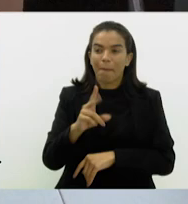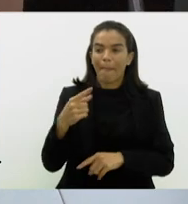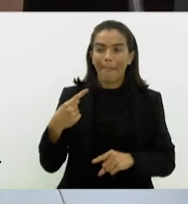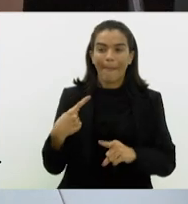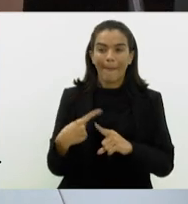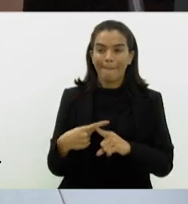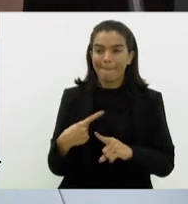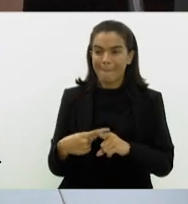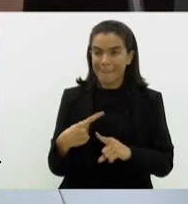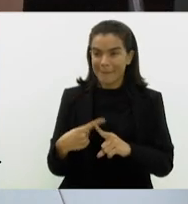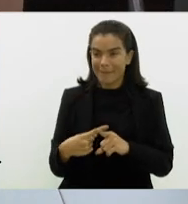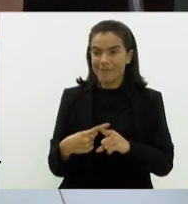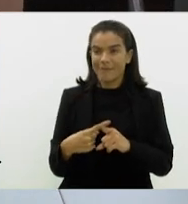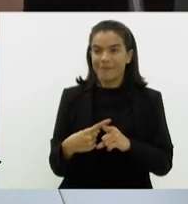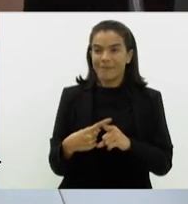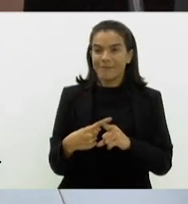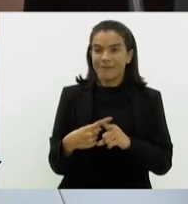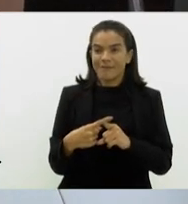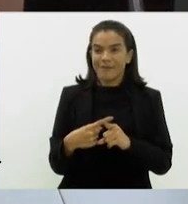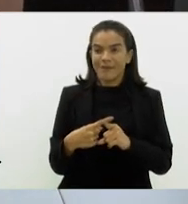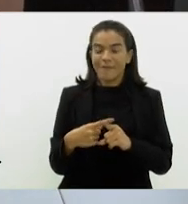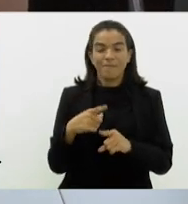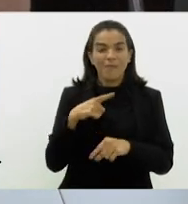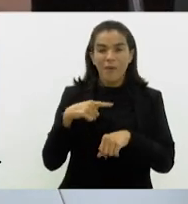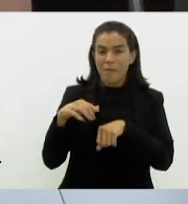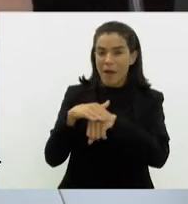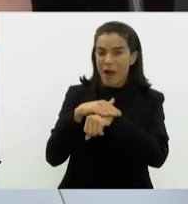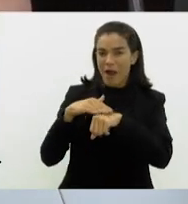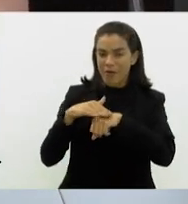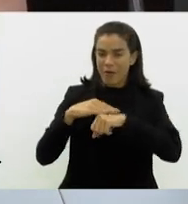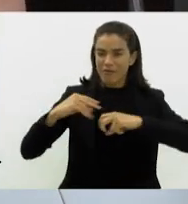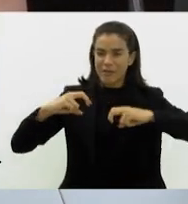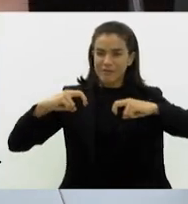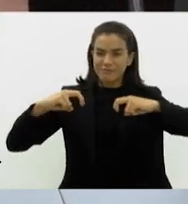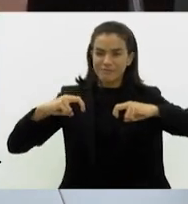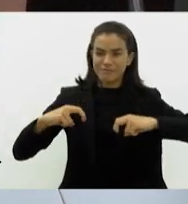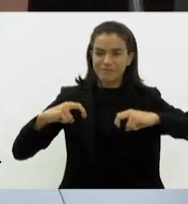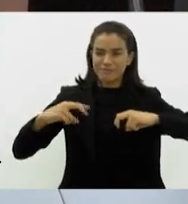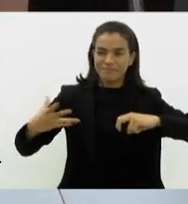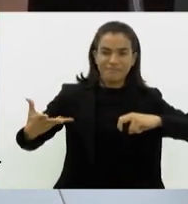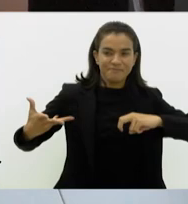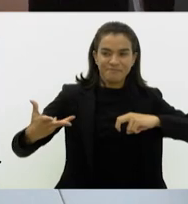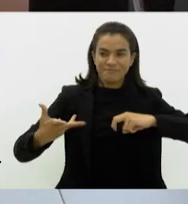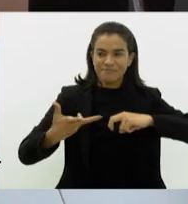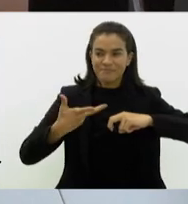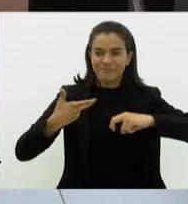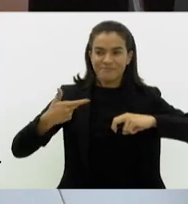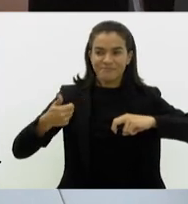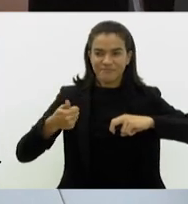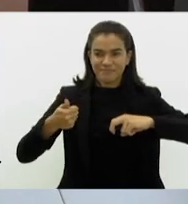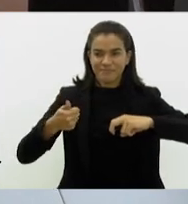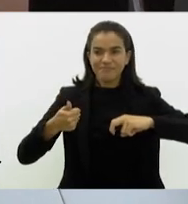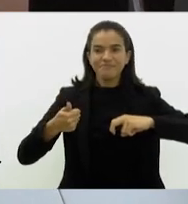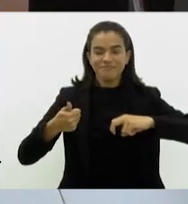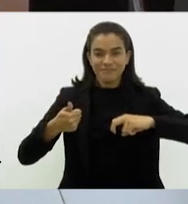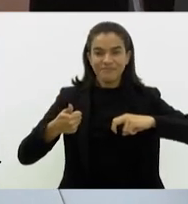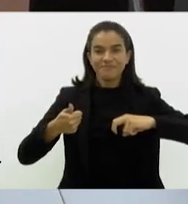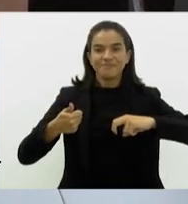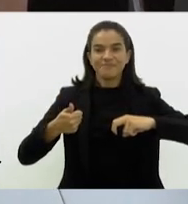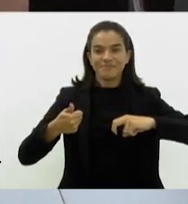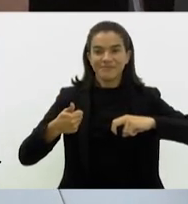Porque tem uma conversa primorosa, sob o ponto de vista de textos, e